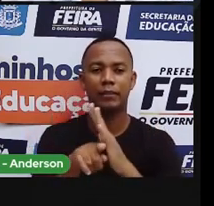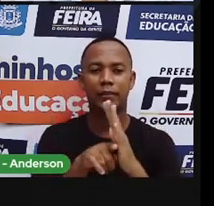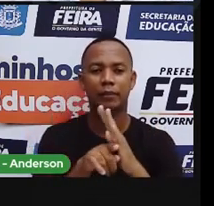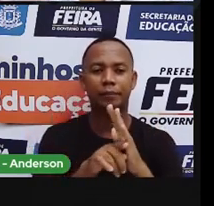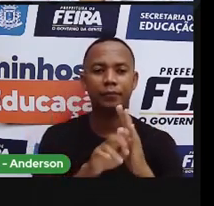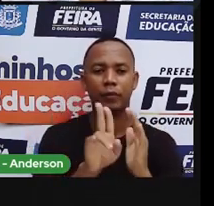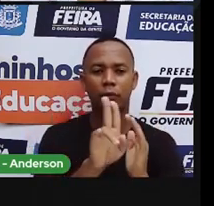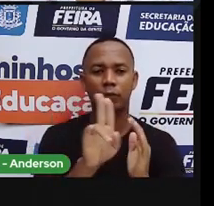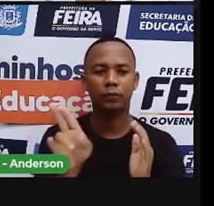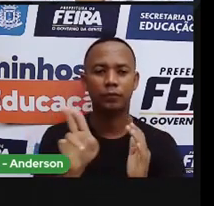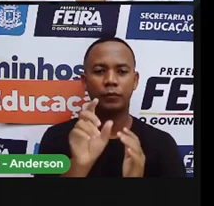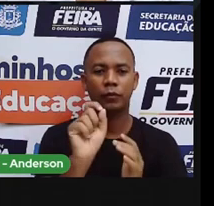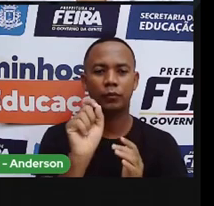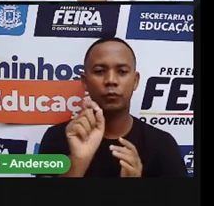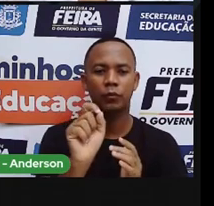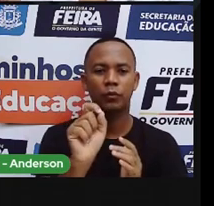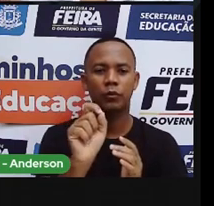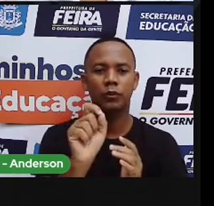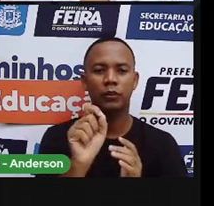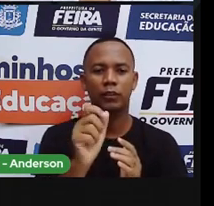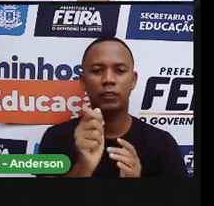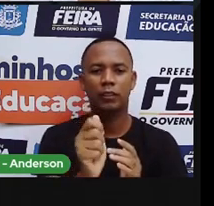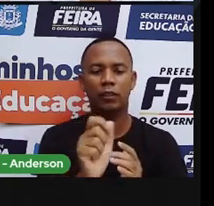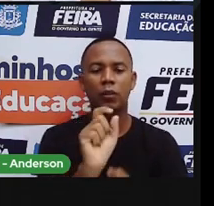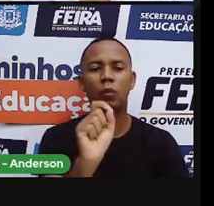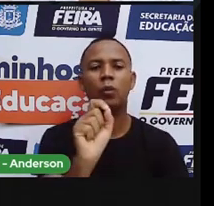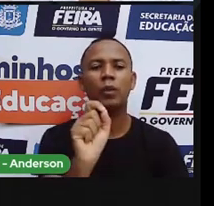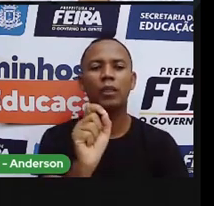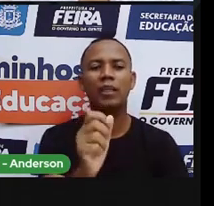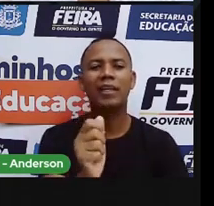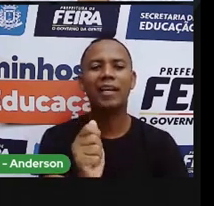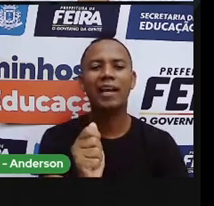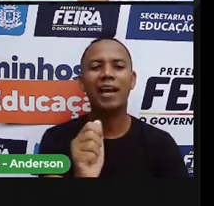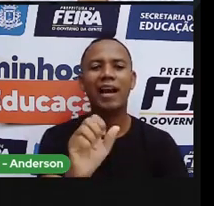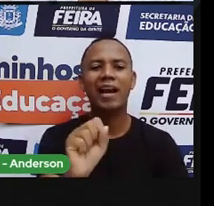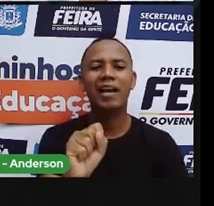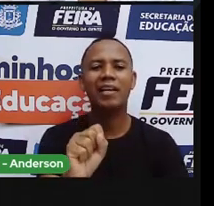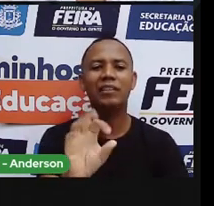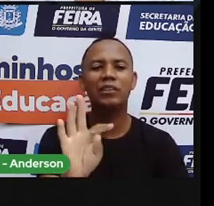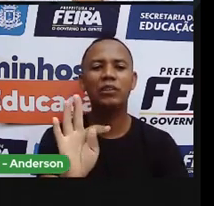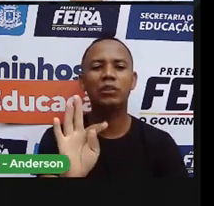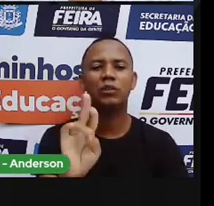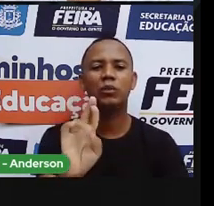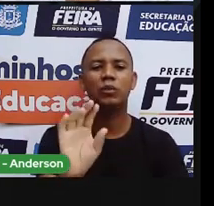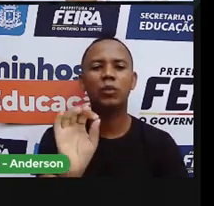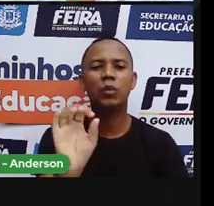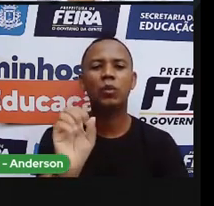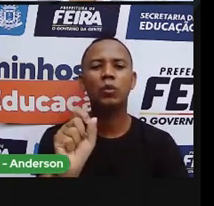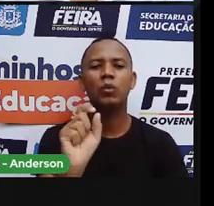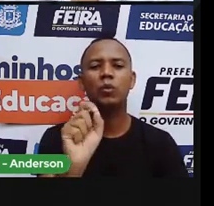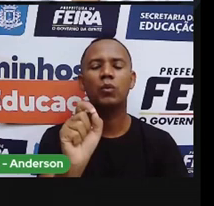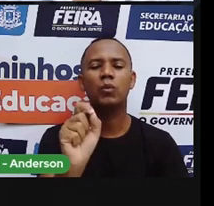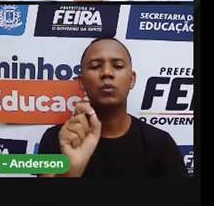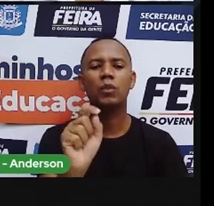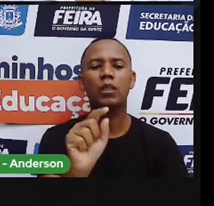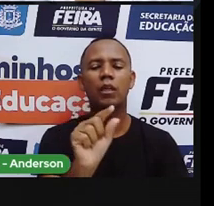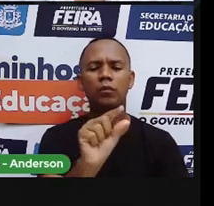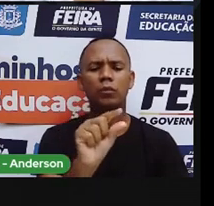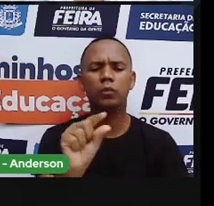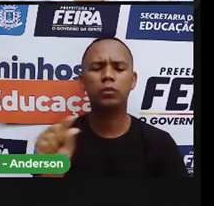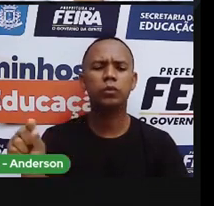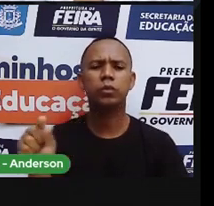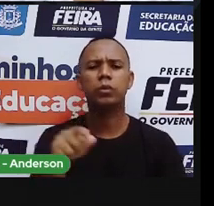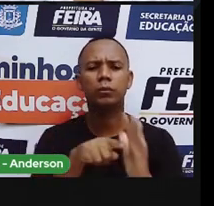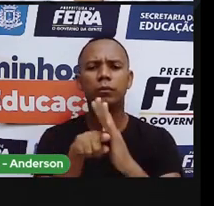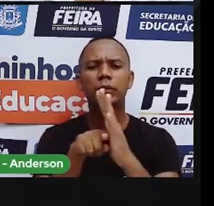pesquisarem. Podem pesquisar na internet, se tiver algum livro em casa, né? Pode perguntar a uma pessoa mais velha, ao